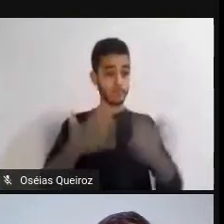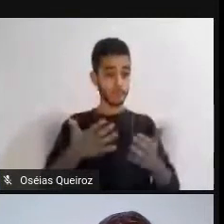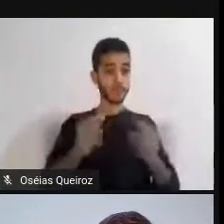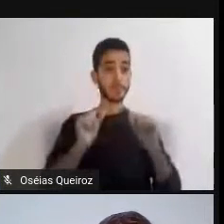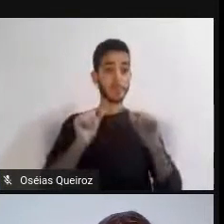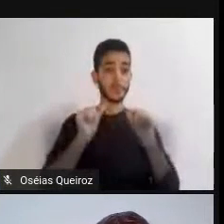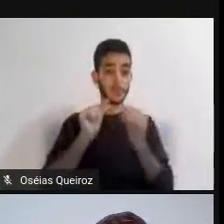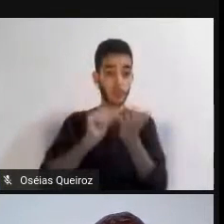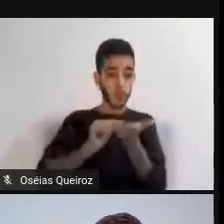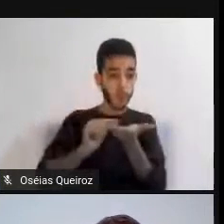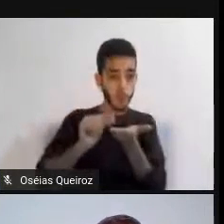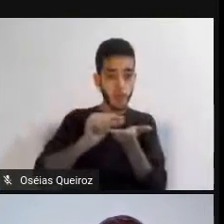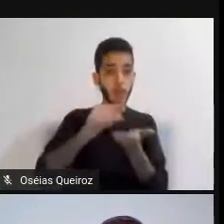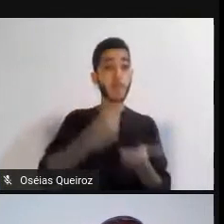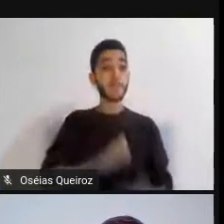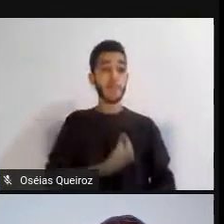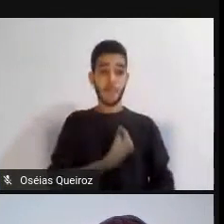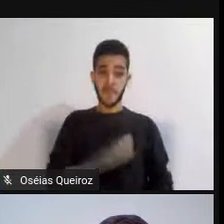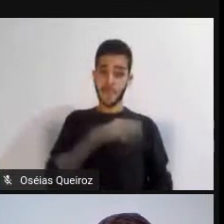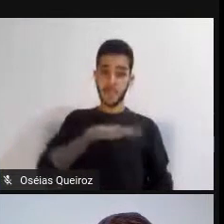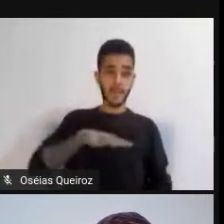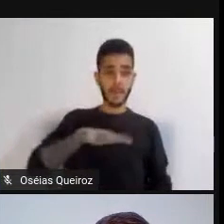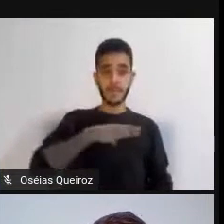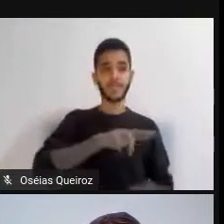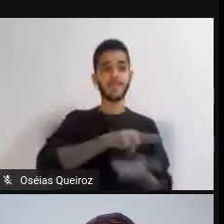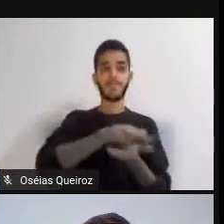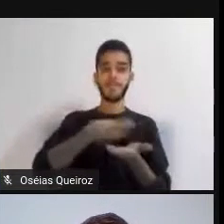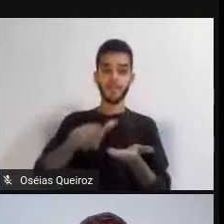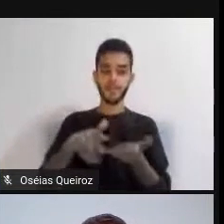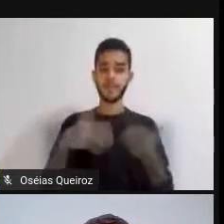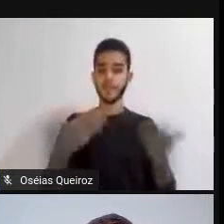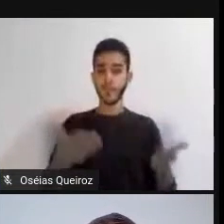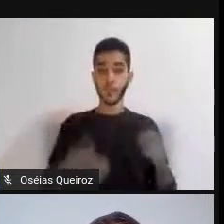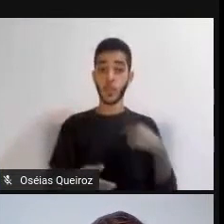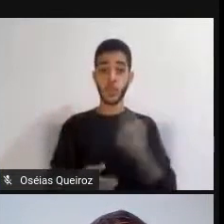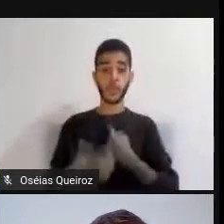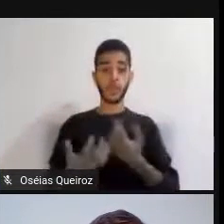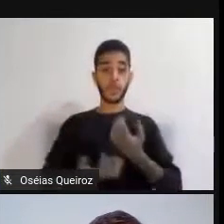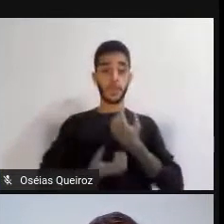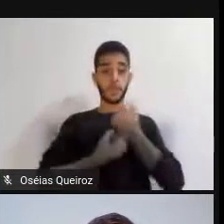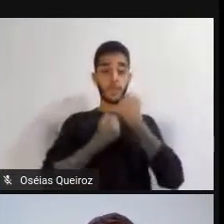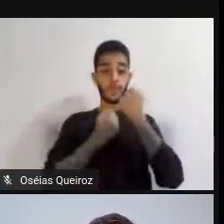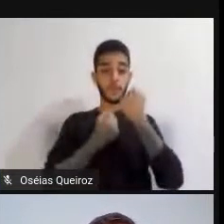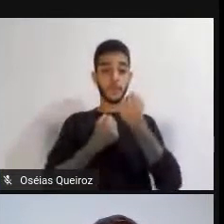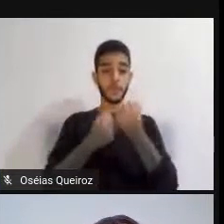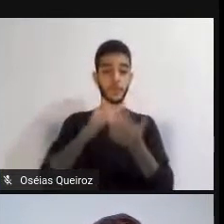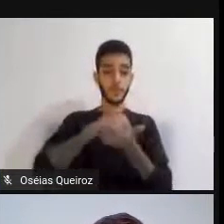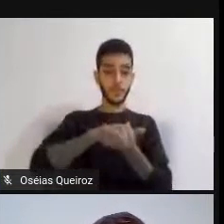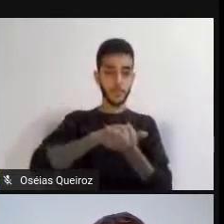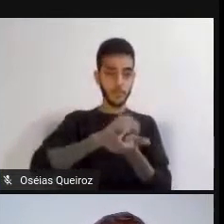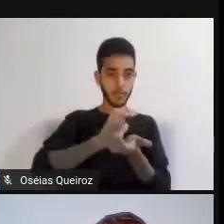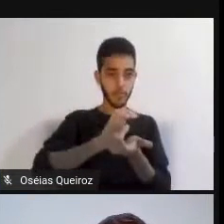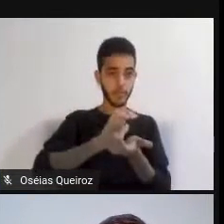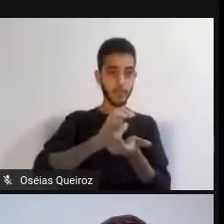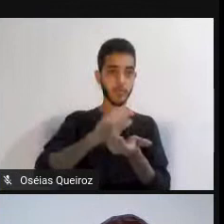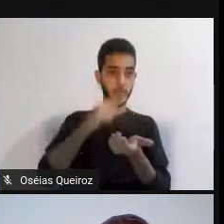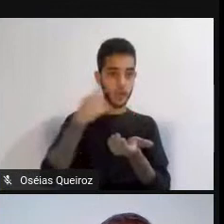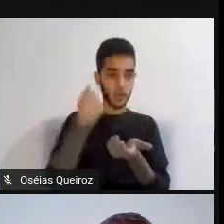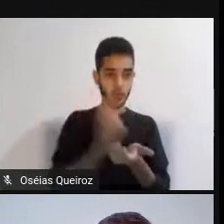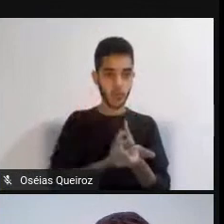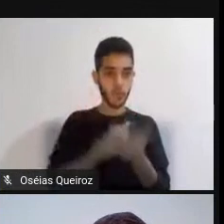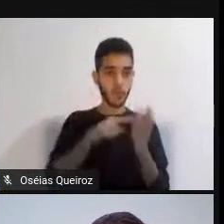nosso cotidiano. E, para nossa surpresa, 100% das ostras que nós analisamos